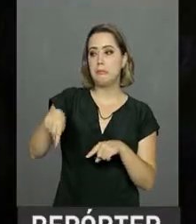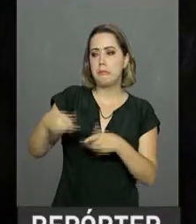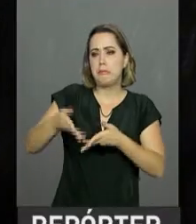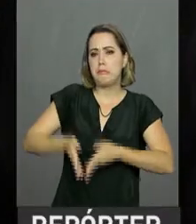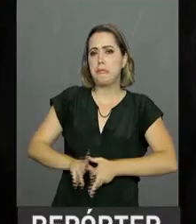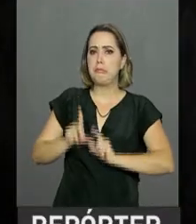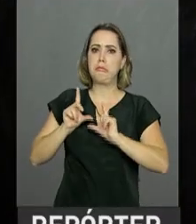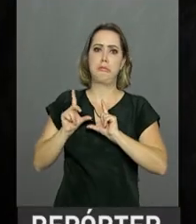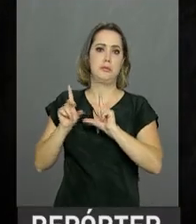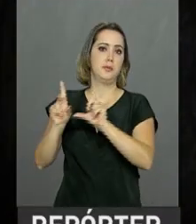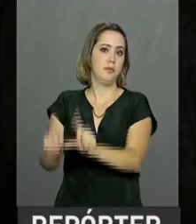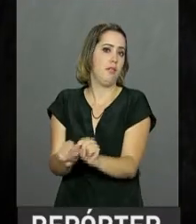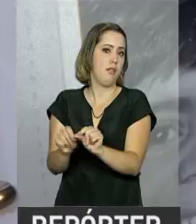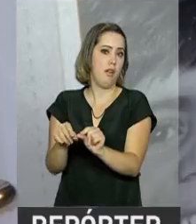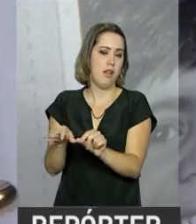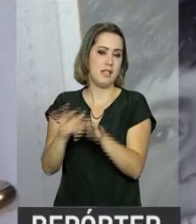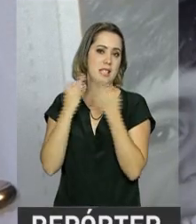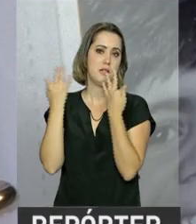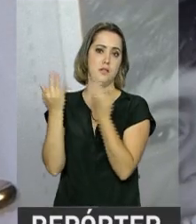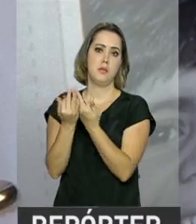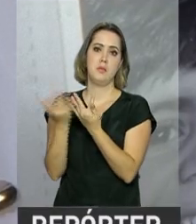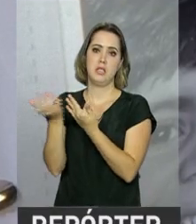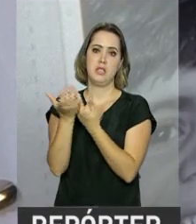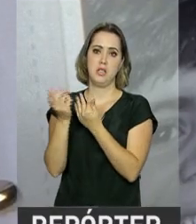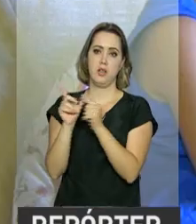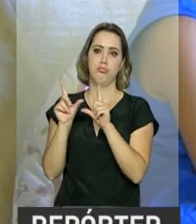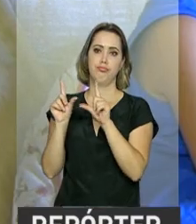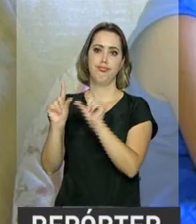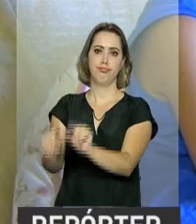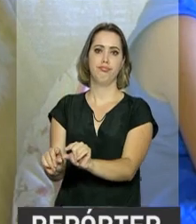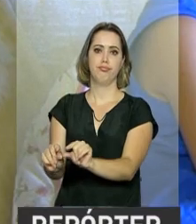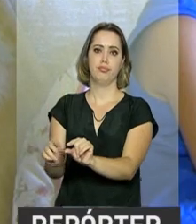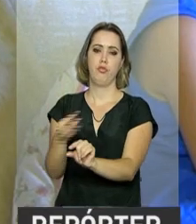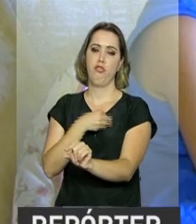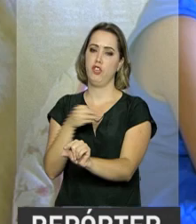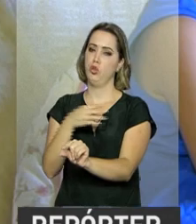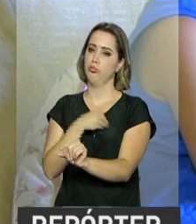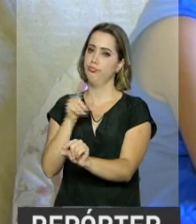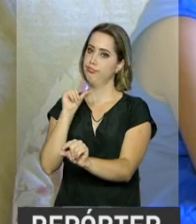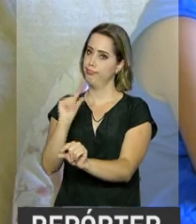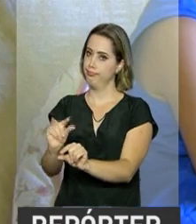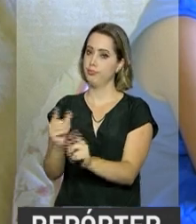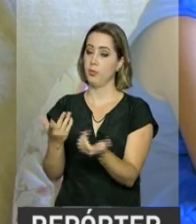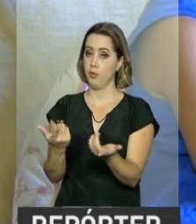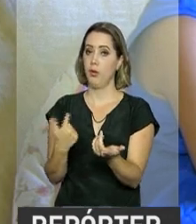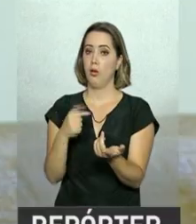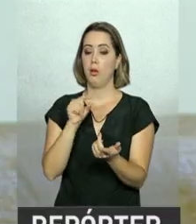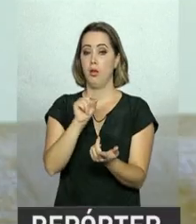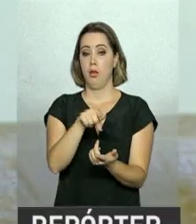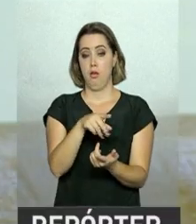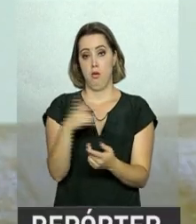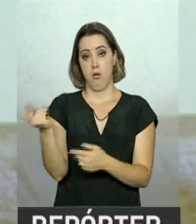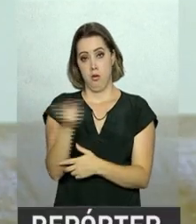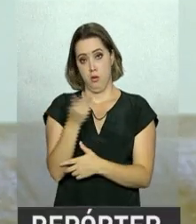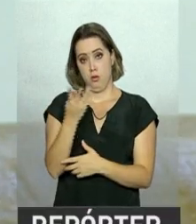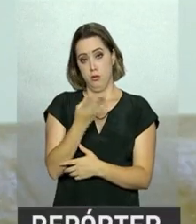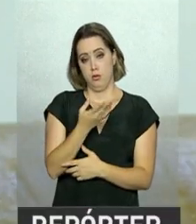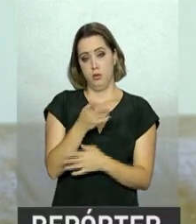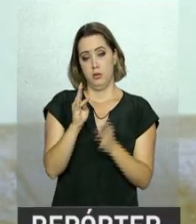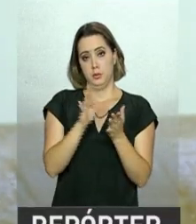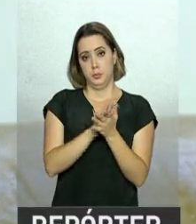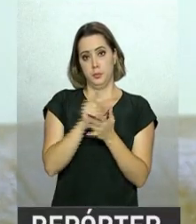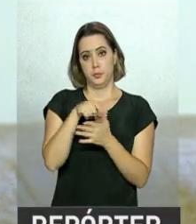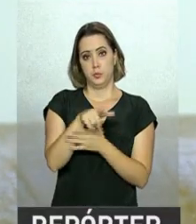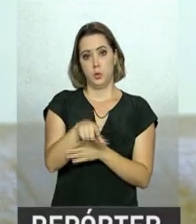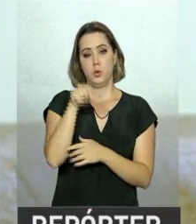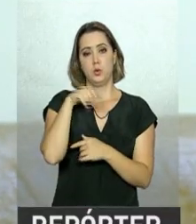cada ve mais as famílias estão optando por ter poucos filhos como é o caso de Cristiane ela e o marido priorizaram a vida profissional